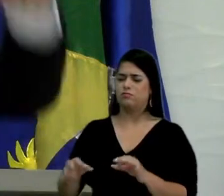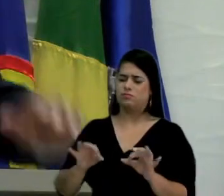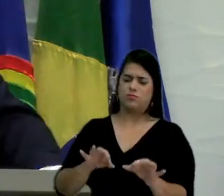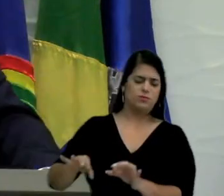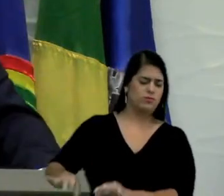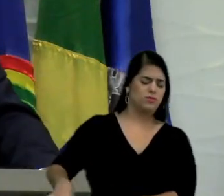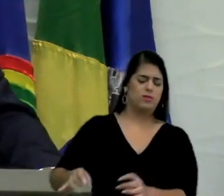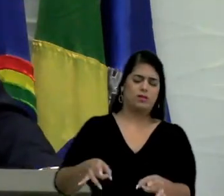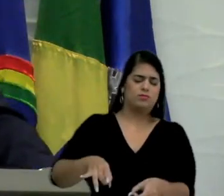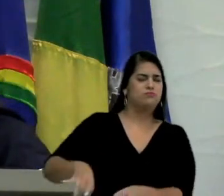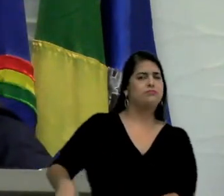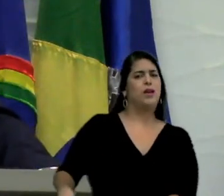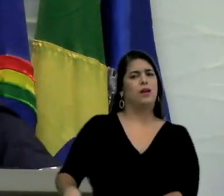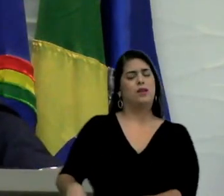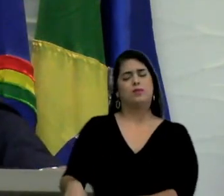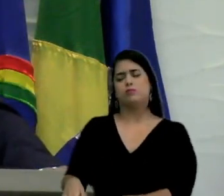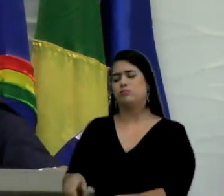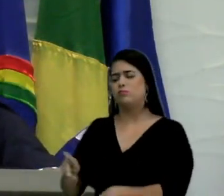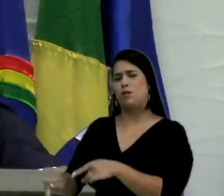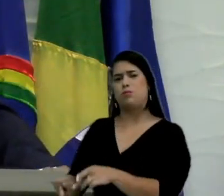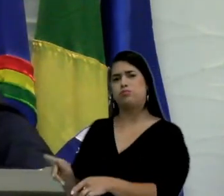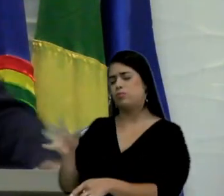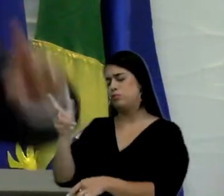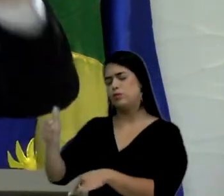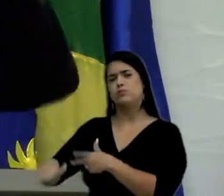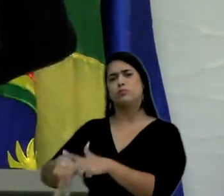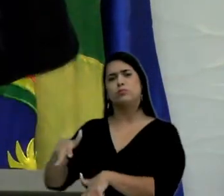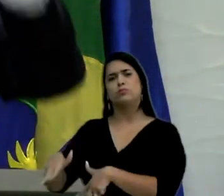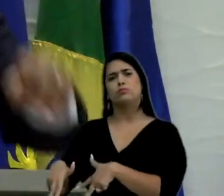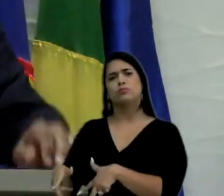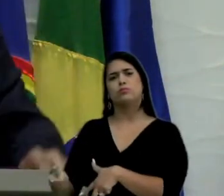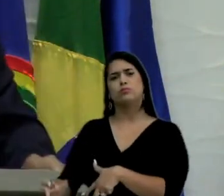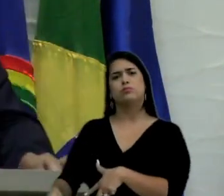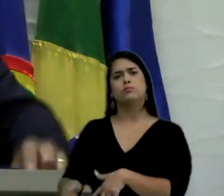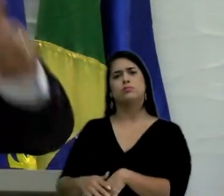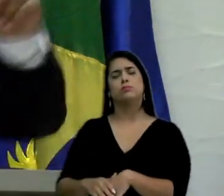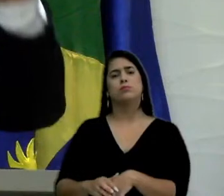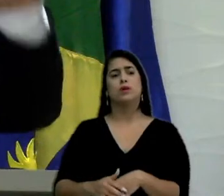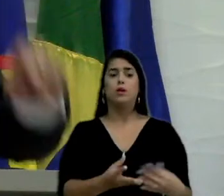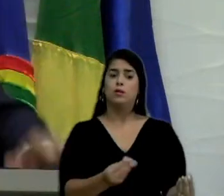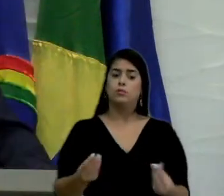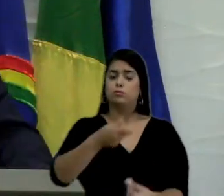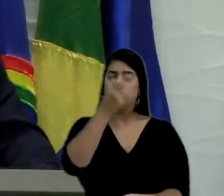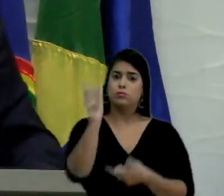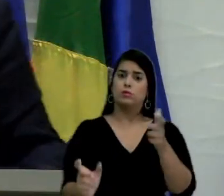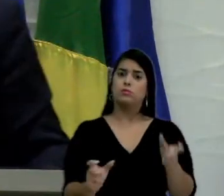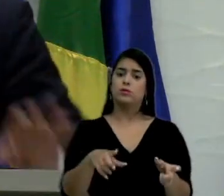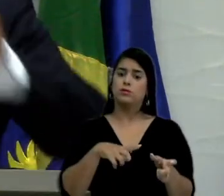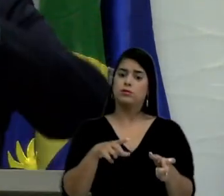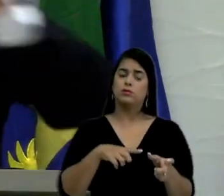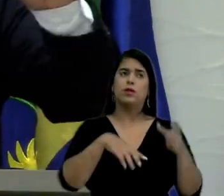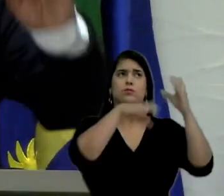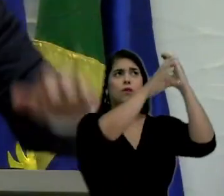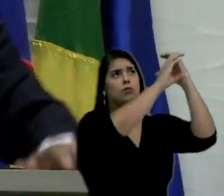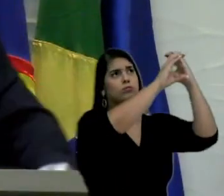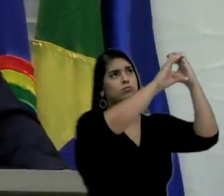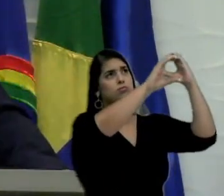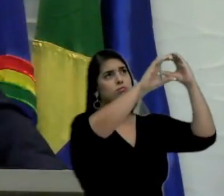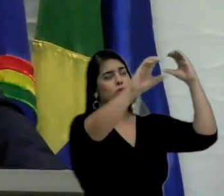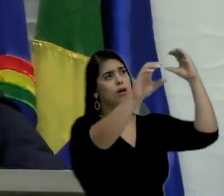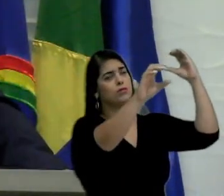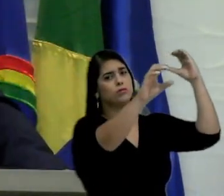o Bom Jesus que tá mandando água muita gente hoje tem bica porque se for esperar pela Compesa Ave